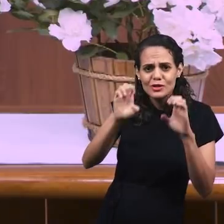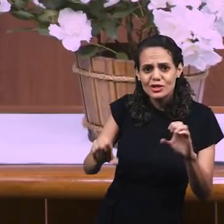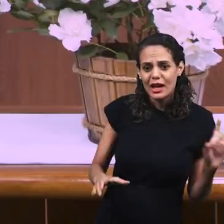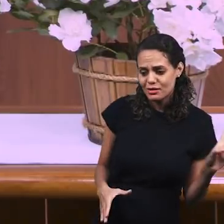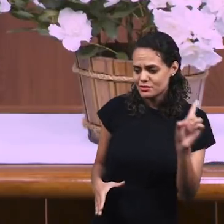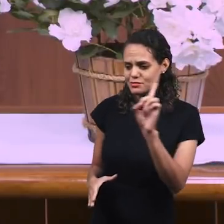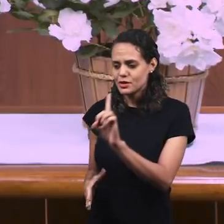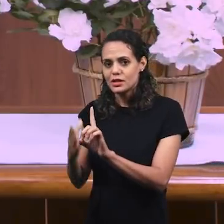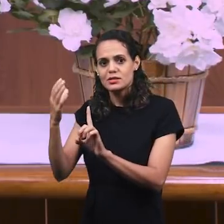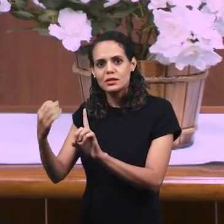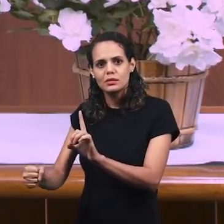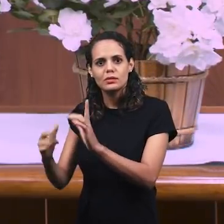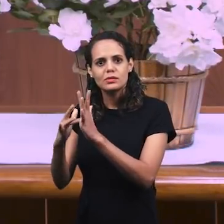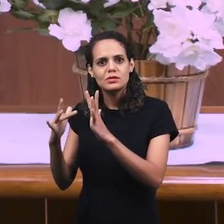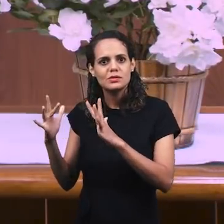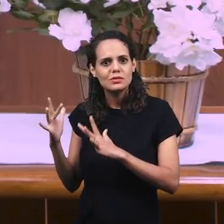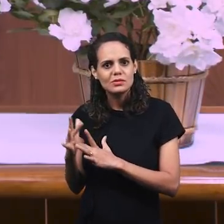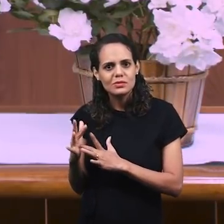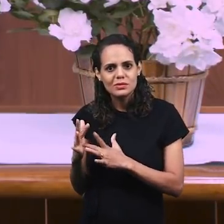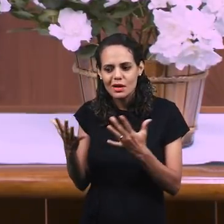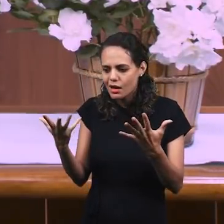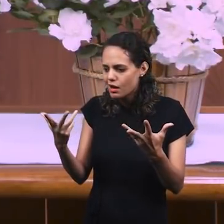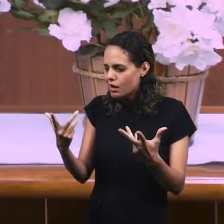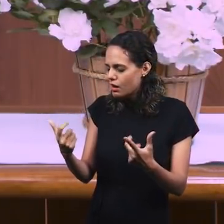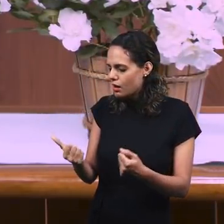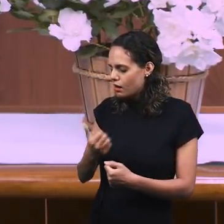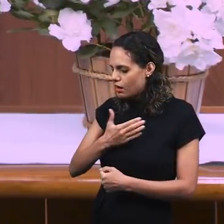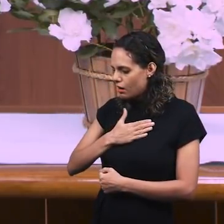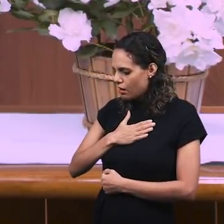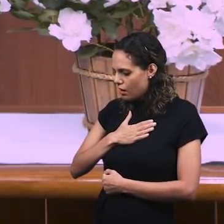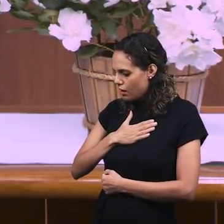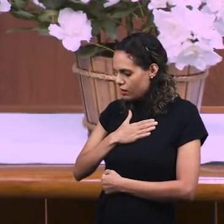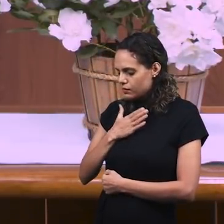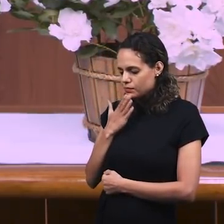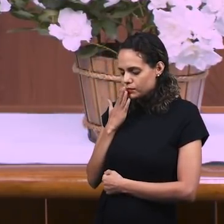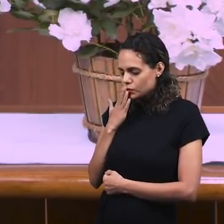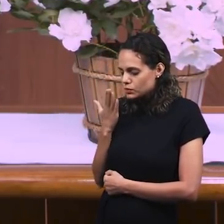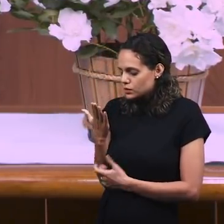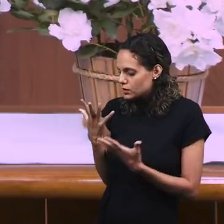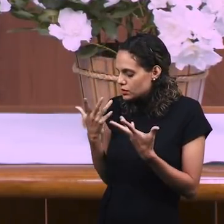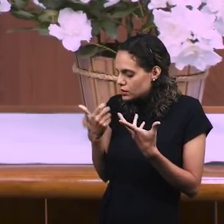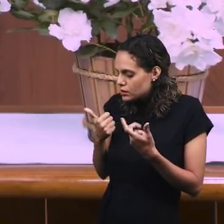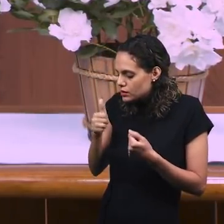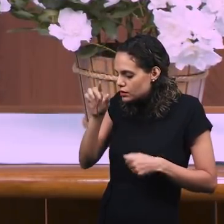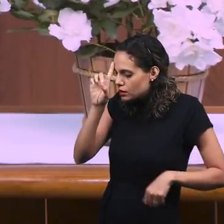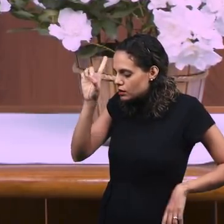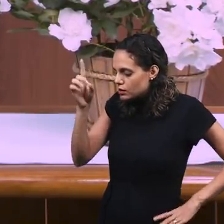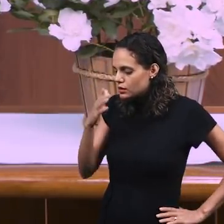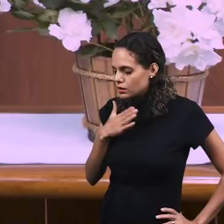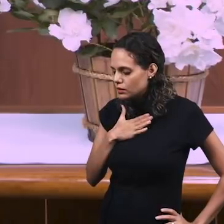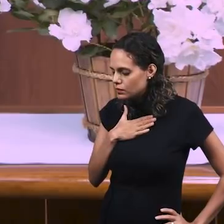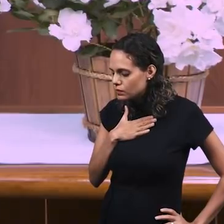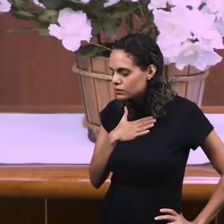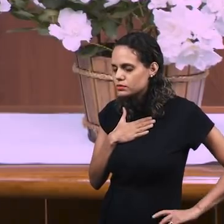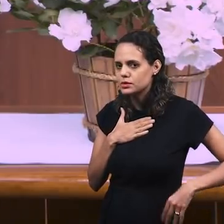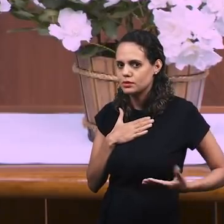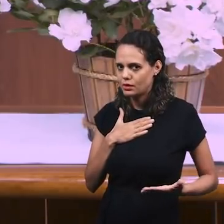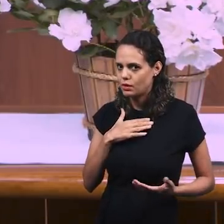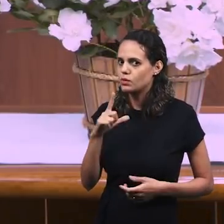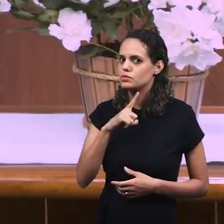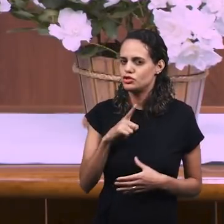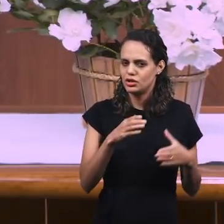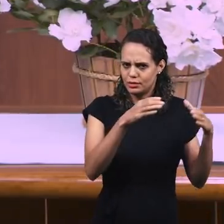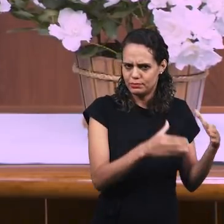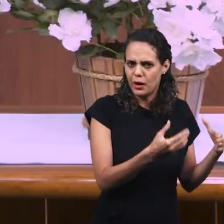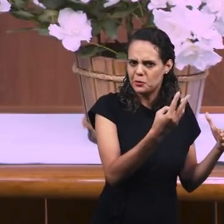do Evangelho, suspensos. Então são os que estão maravilhados. E tinha o terceiro grupo, dos que estavam sendo usados. Então você tinha os que